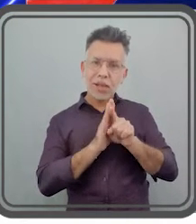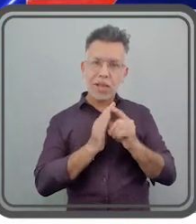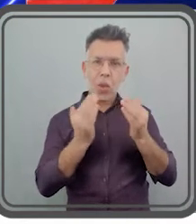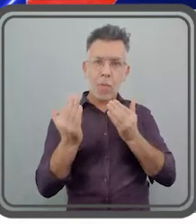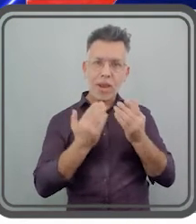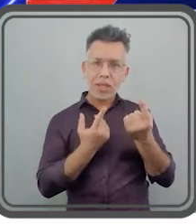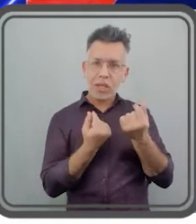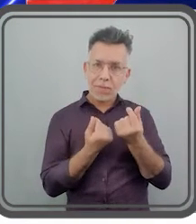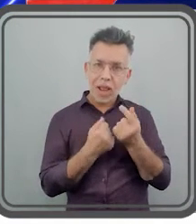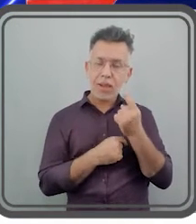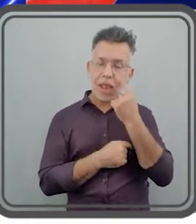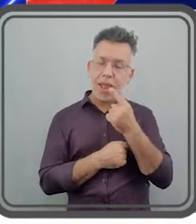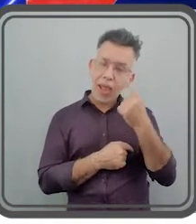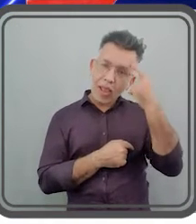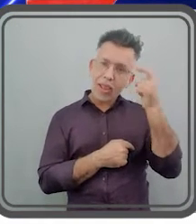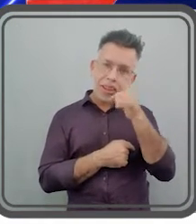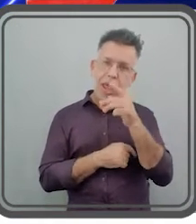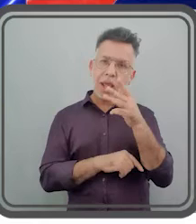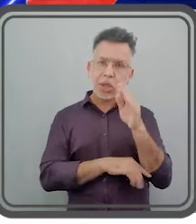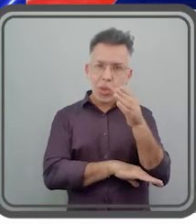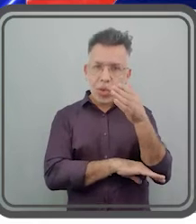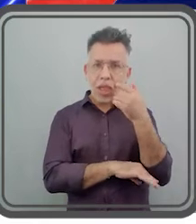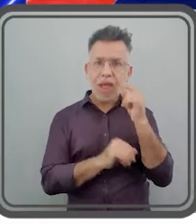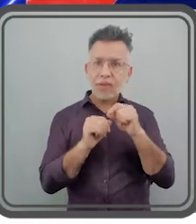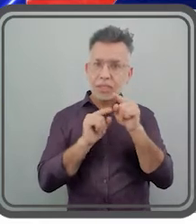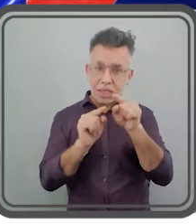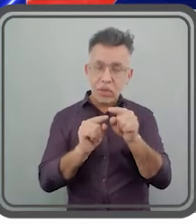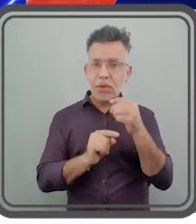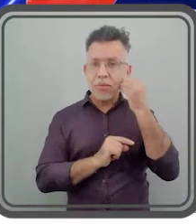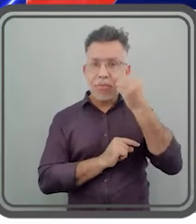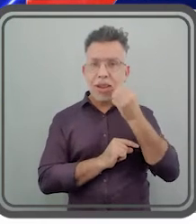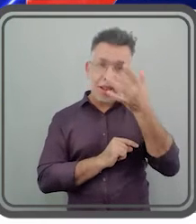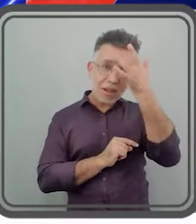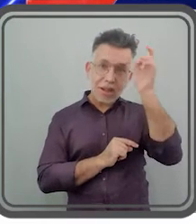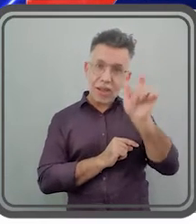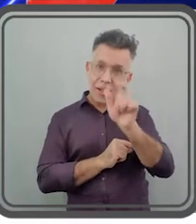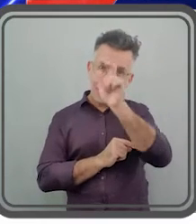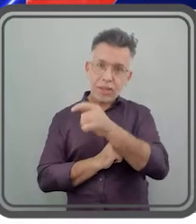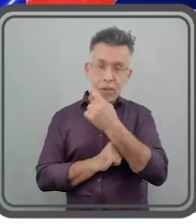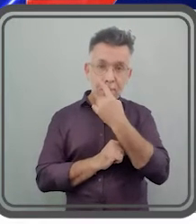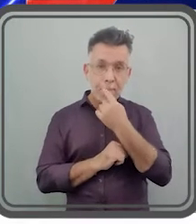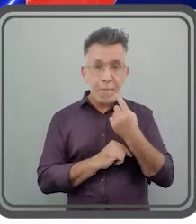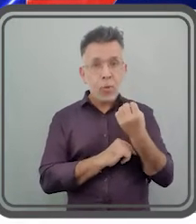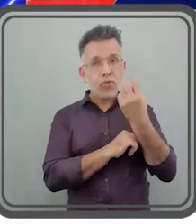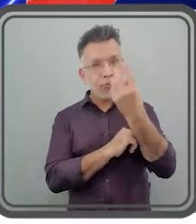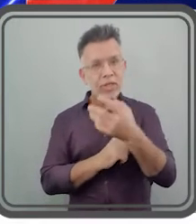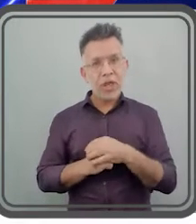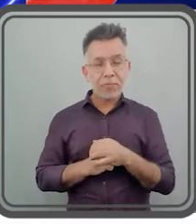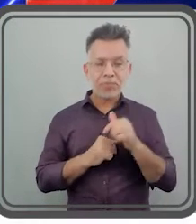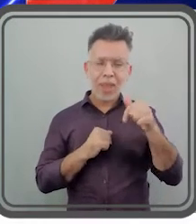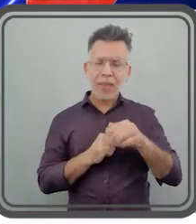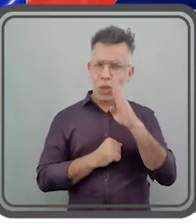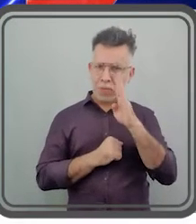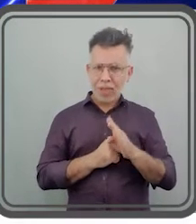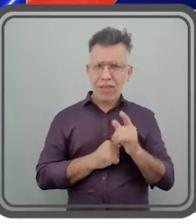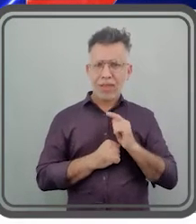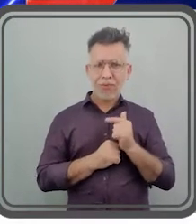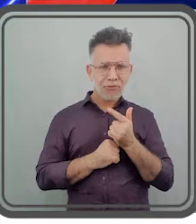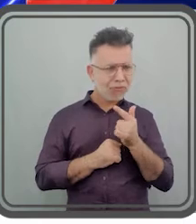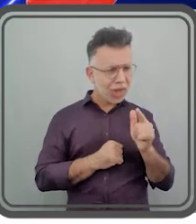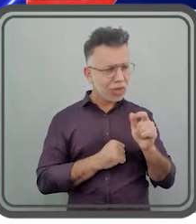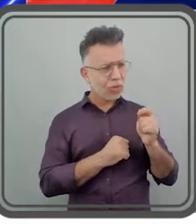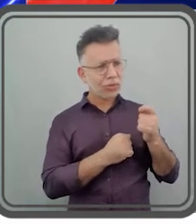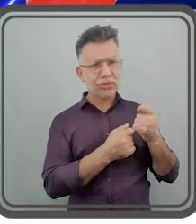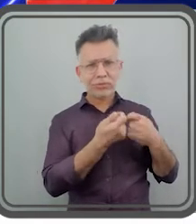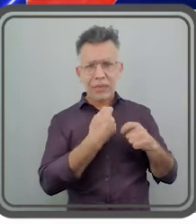e comparação de preço e a ideia do hotel fica semanas fazer isso com a experiência das pessoas em quando forem Viajar aqui no Brasil em vários outros